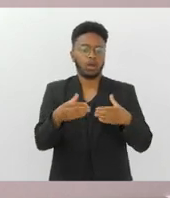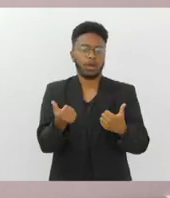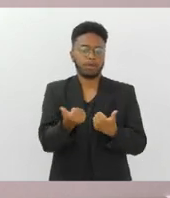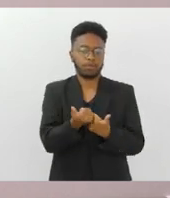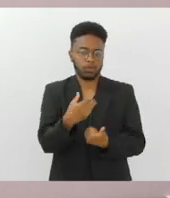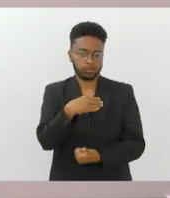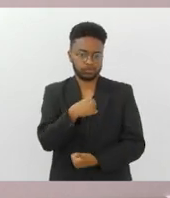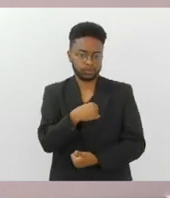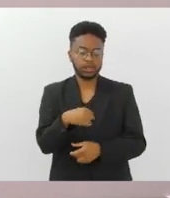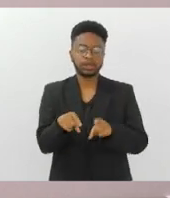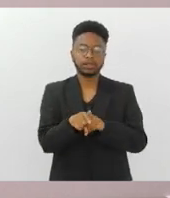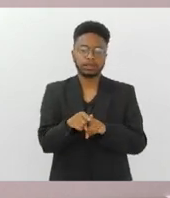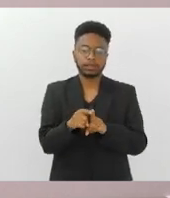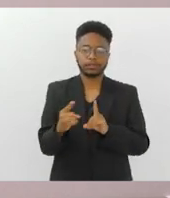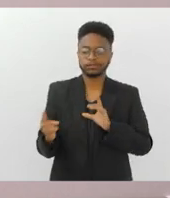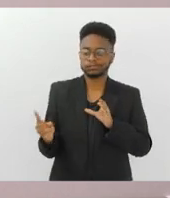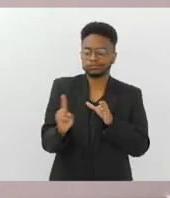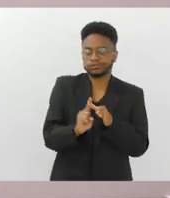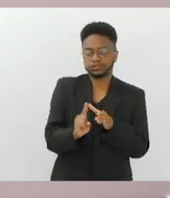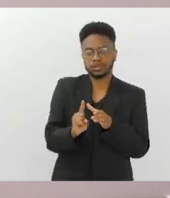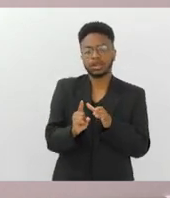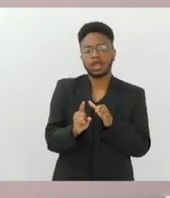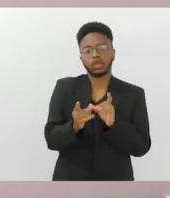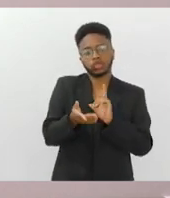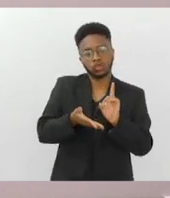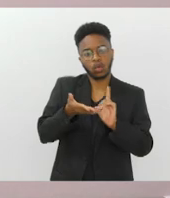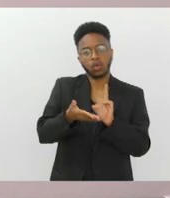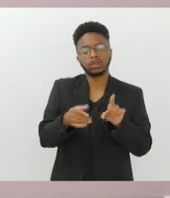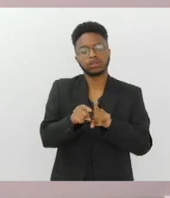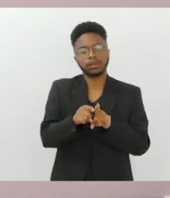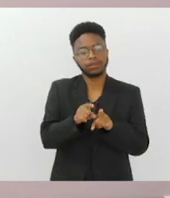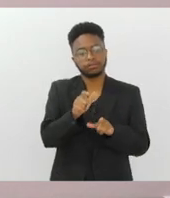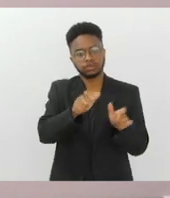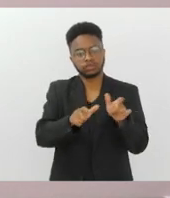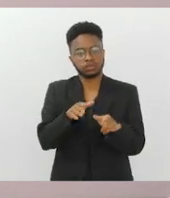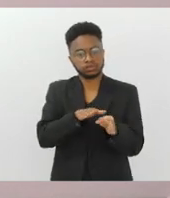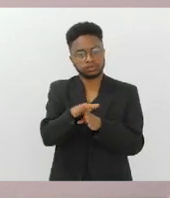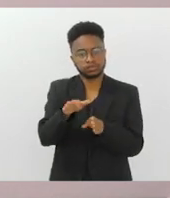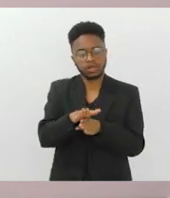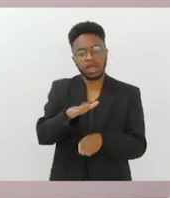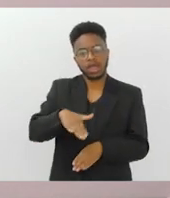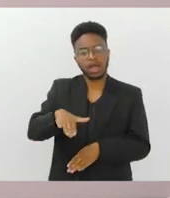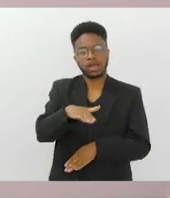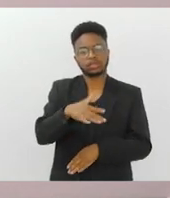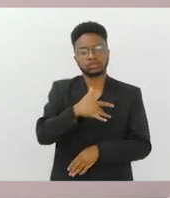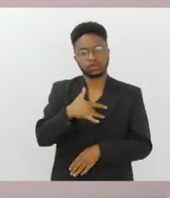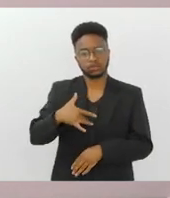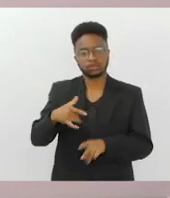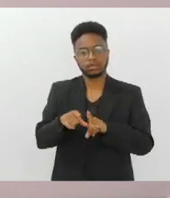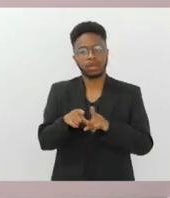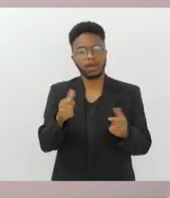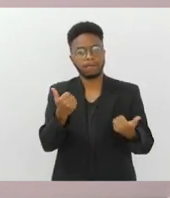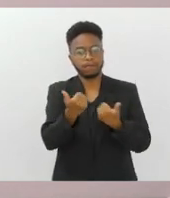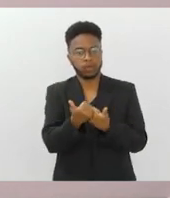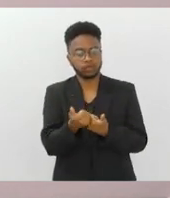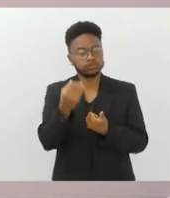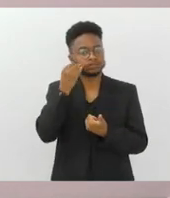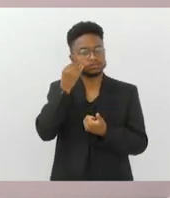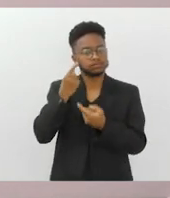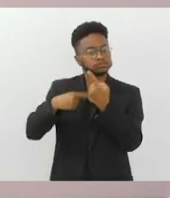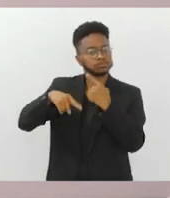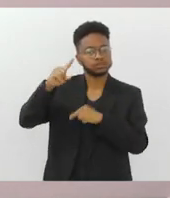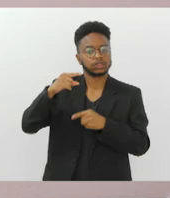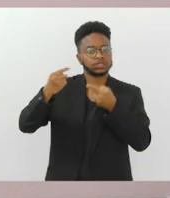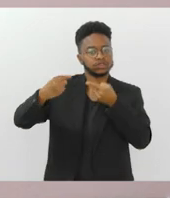de doulas e consultoras de amamentação em unidades de saúde, oferecendo o suporte necessário para superar os desafios relacionados